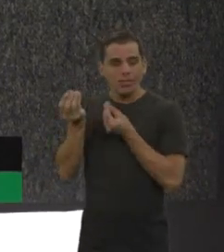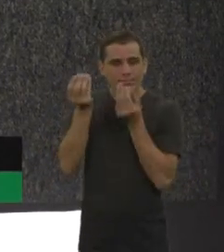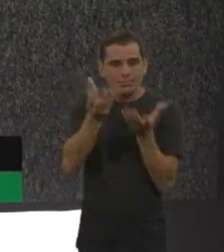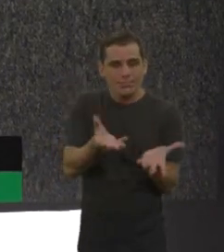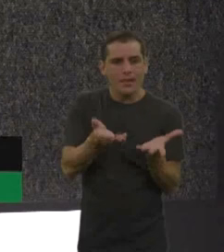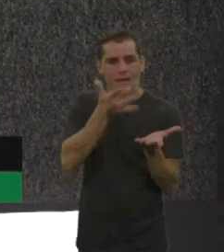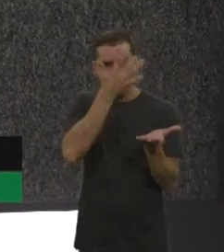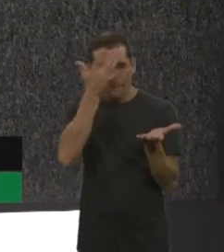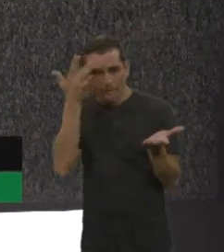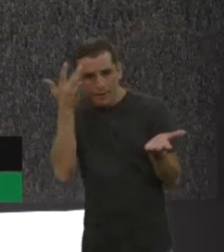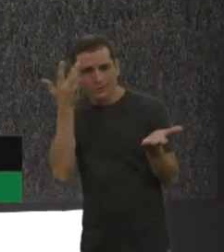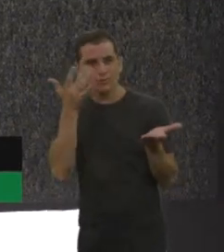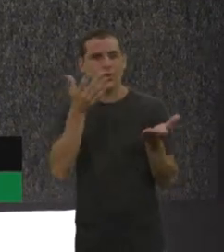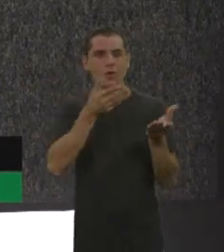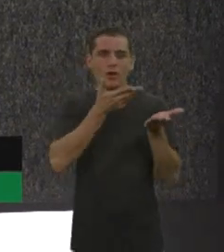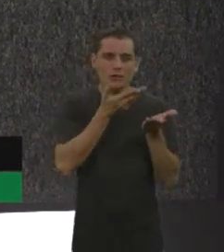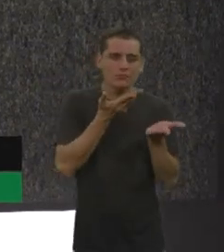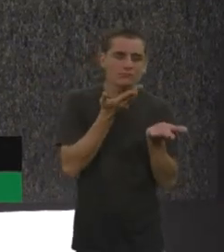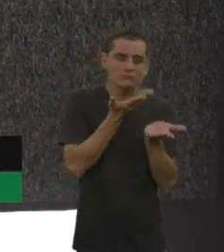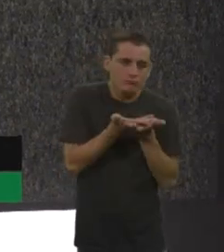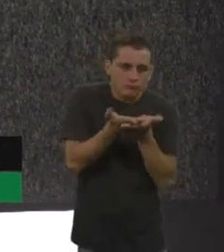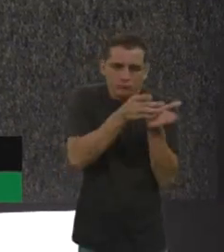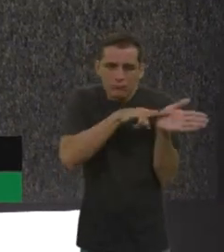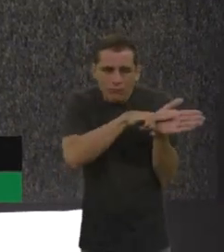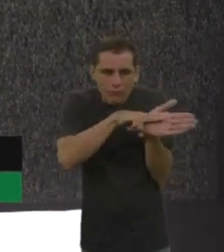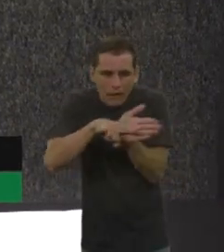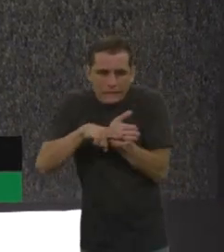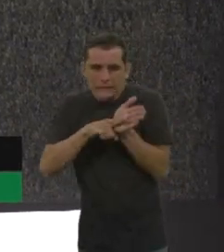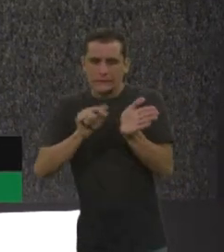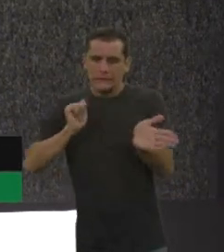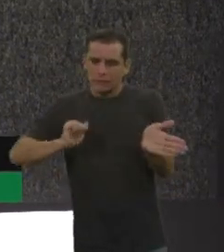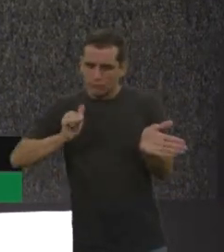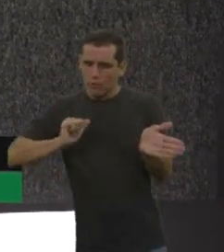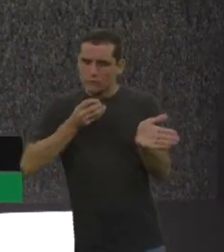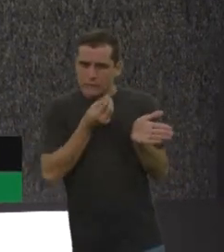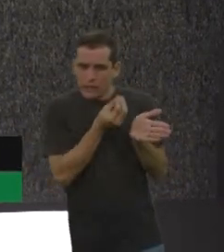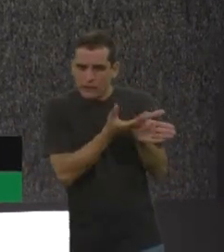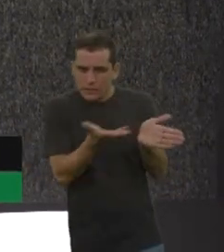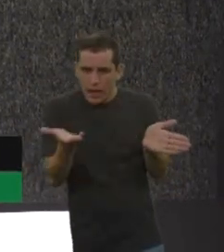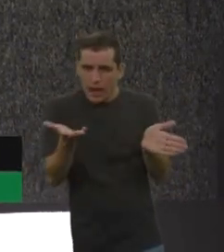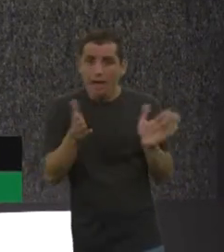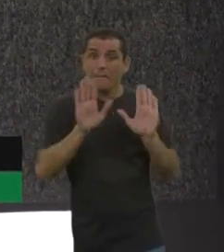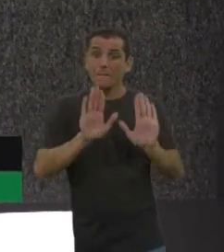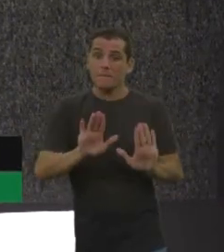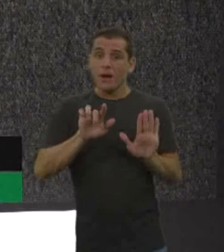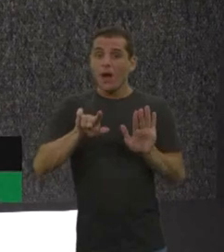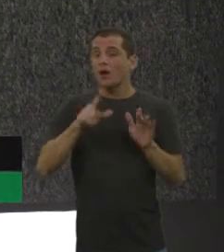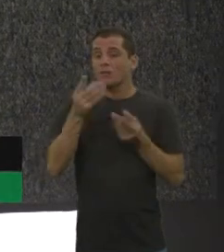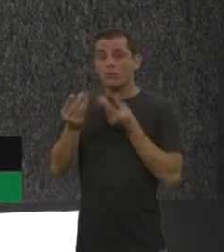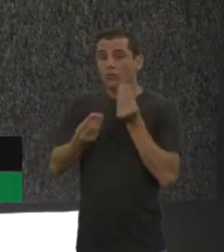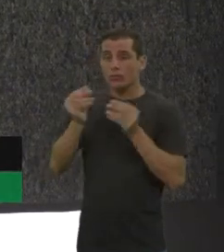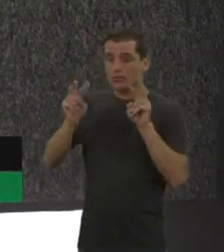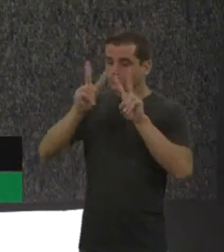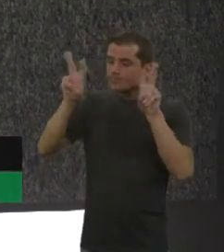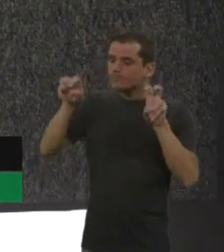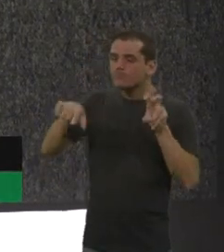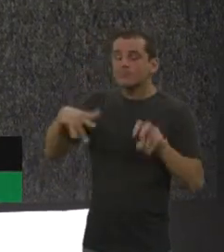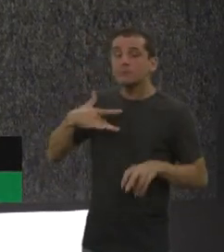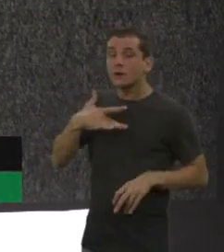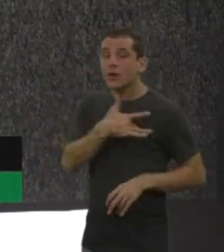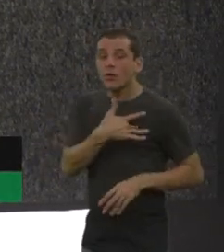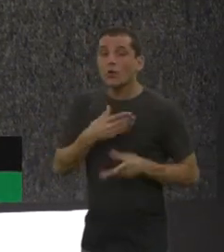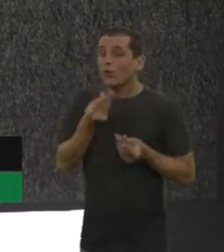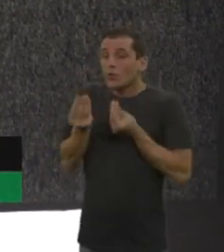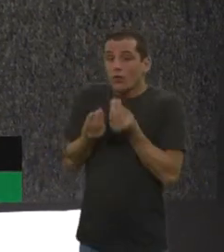Mas, em determinado momento, principalmente na saúde, deputada Carmen, nós temos que ver de como nós vamos prover o